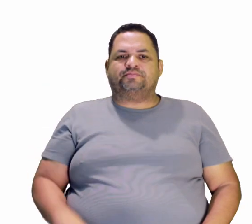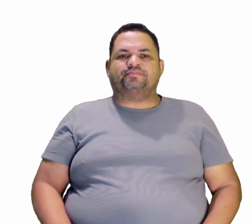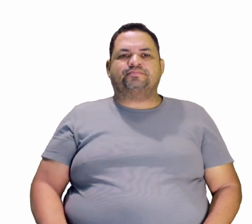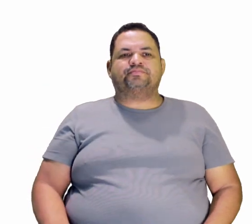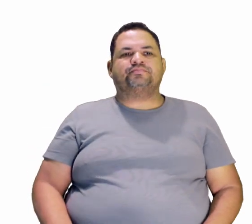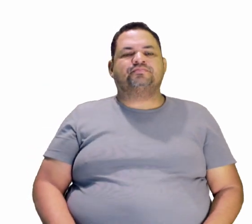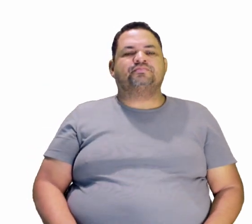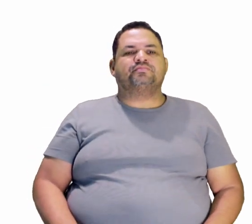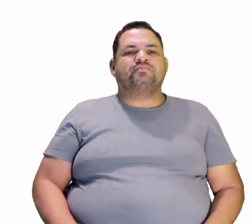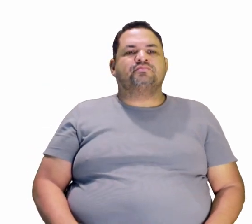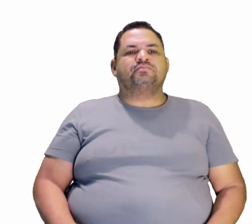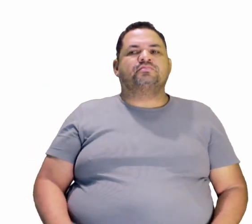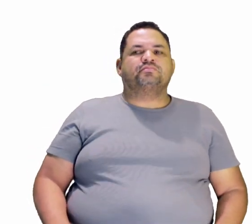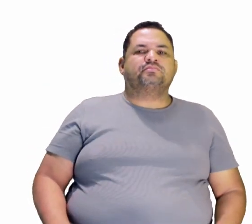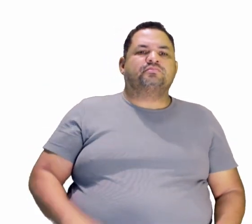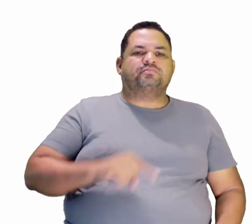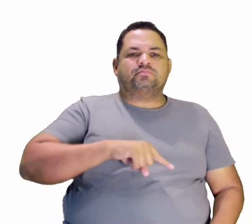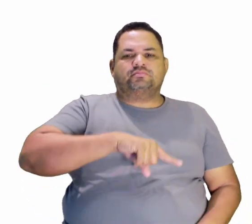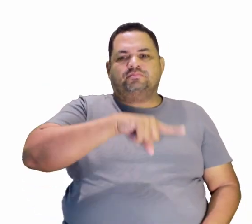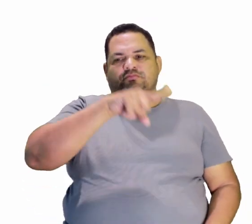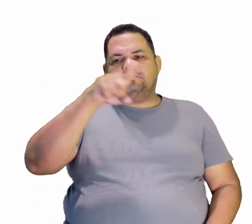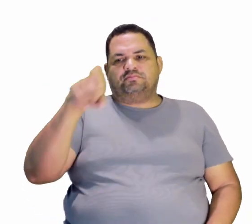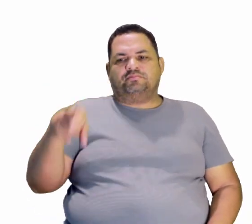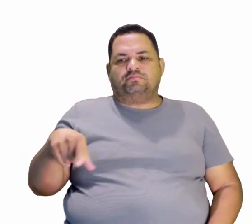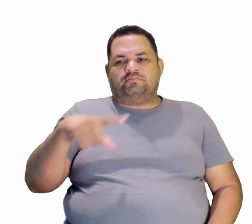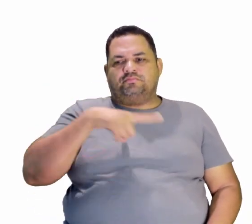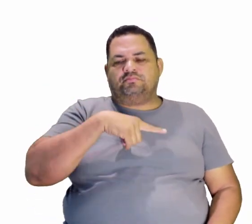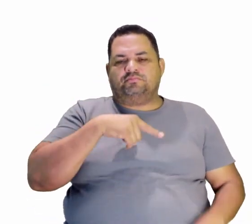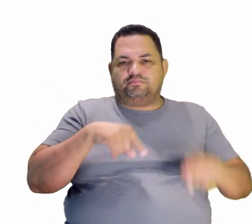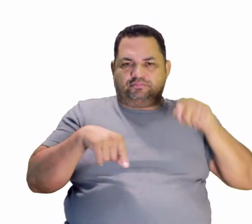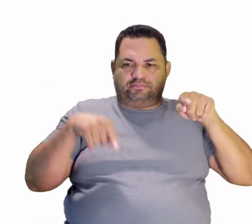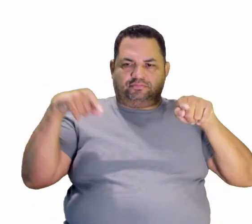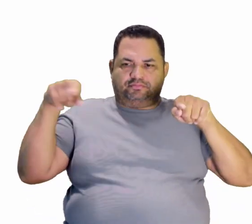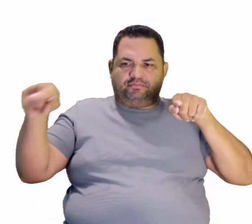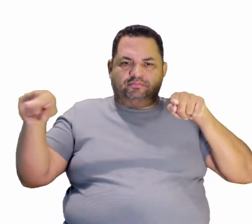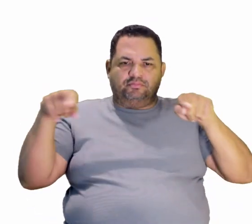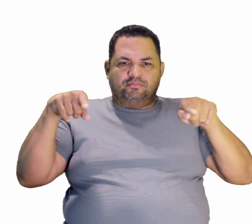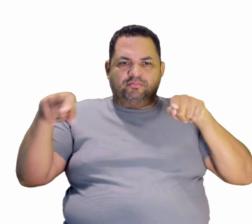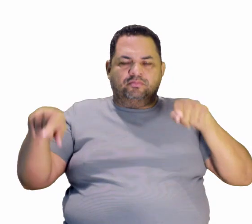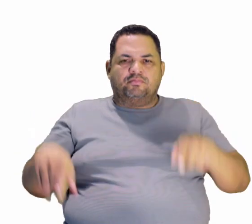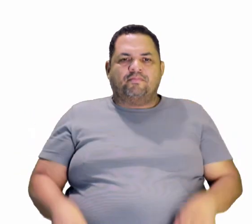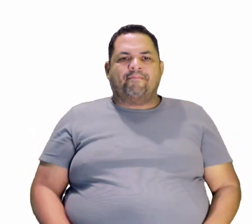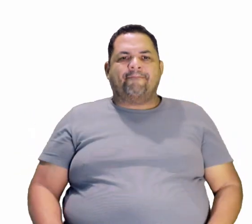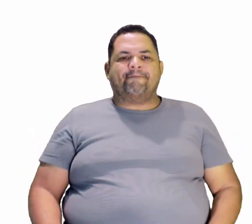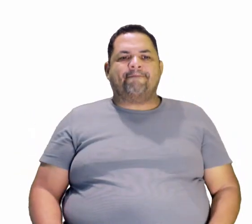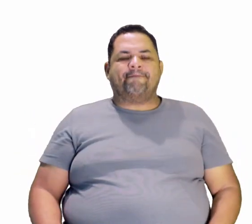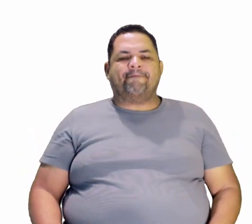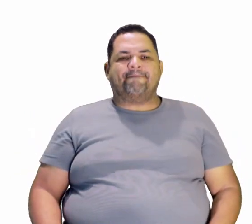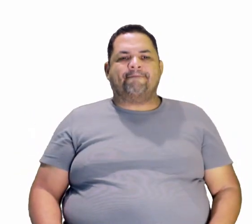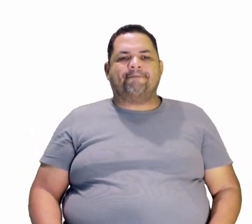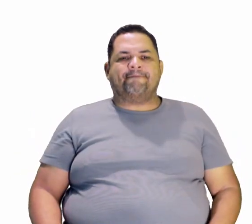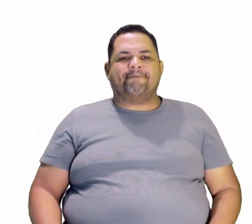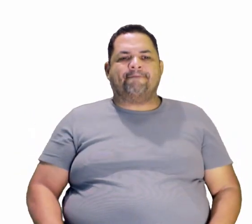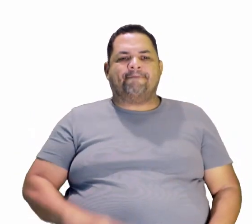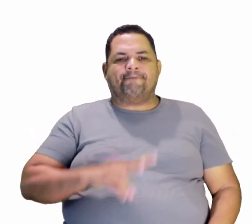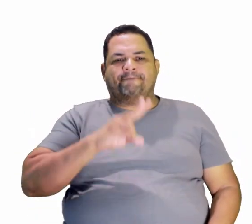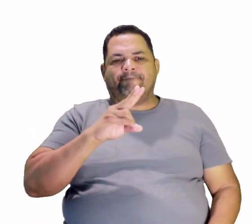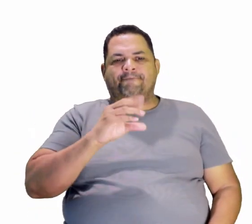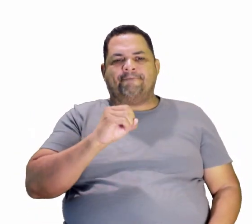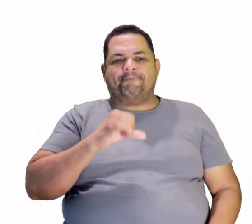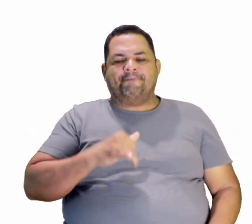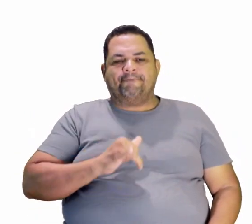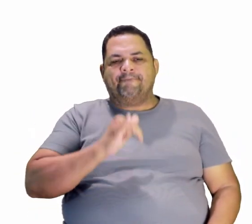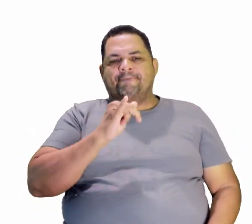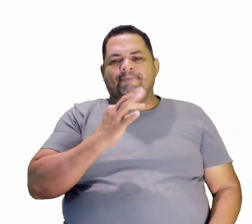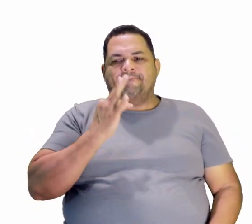Então, sabe que a parábola aí tem 2 pontos, né? Olha aí. Lembrando que